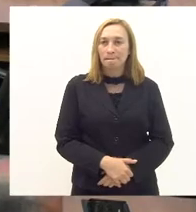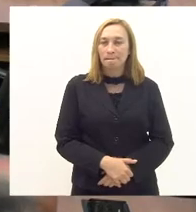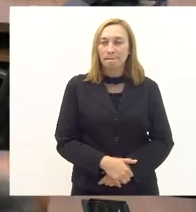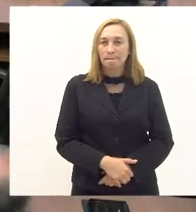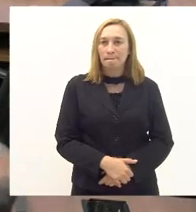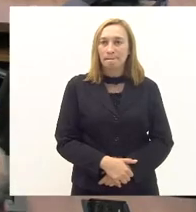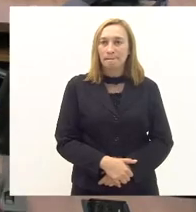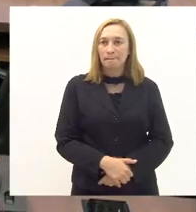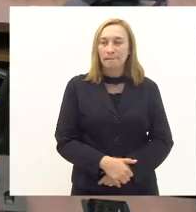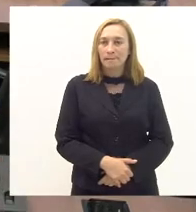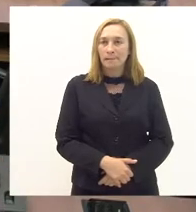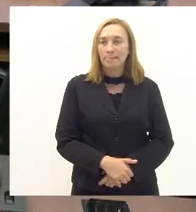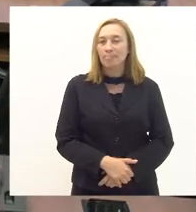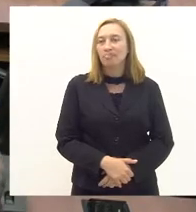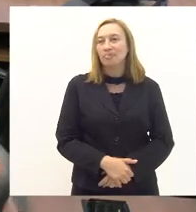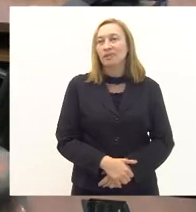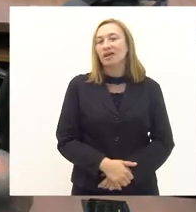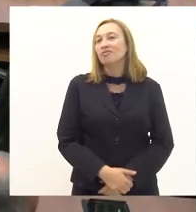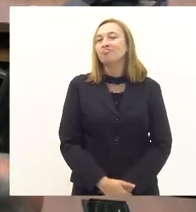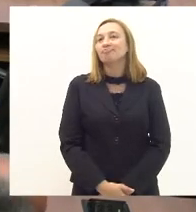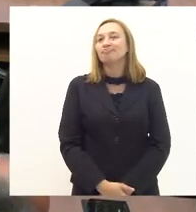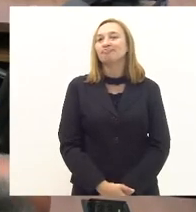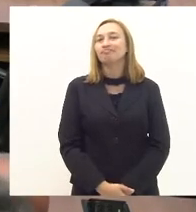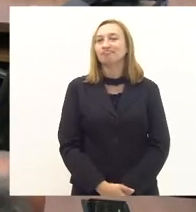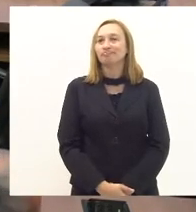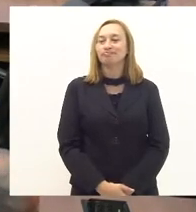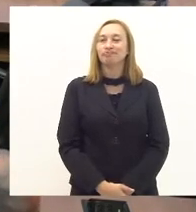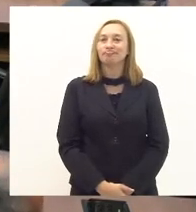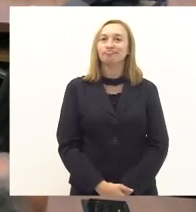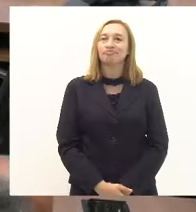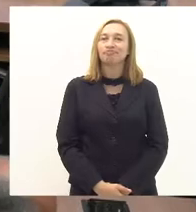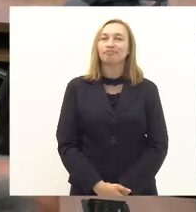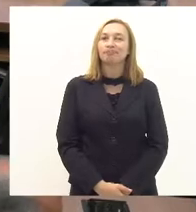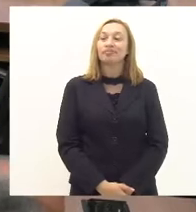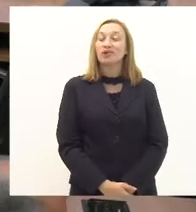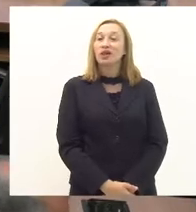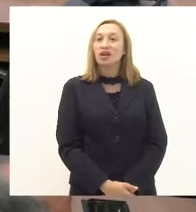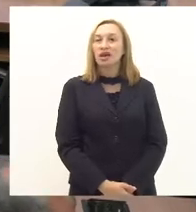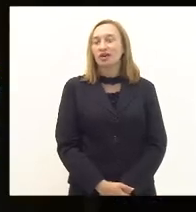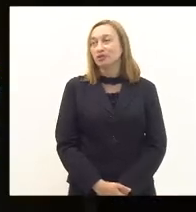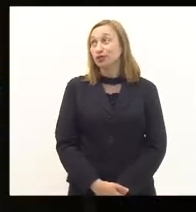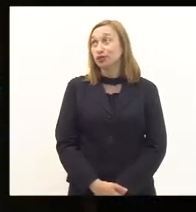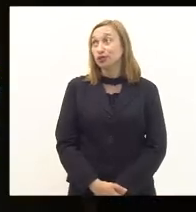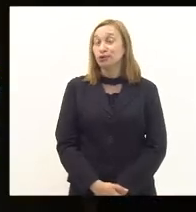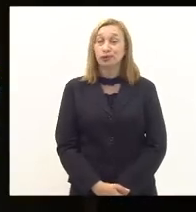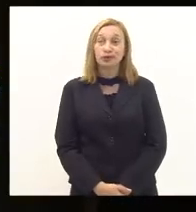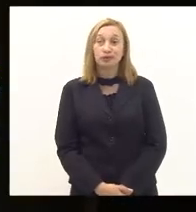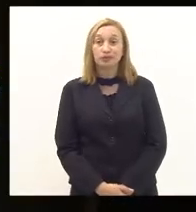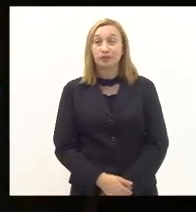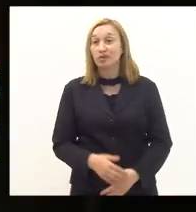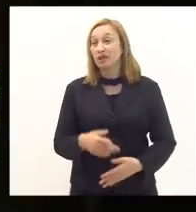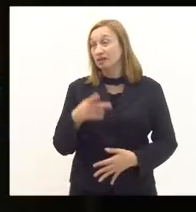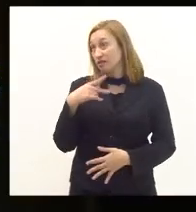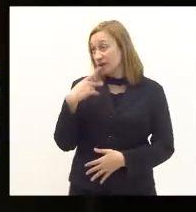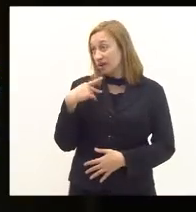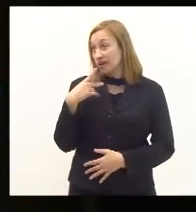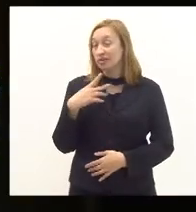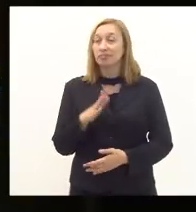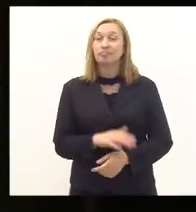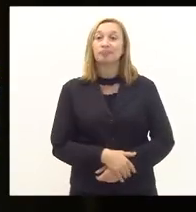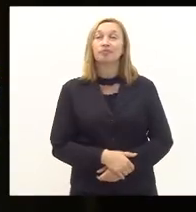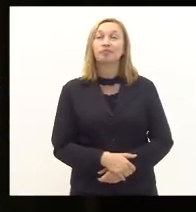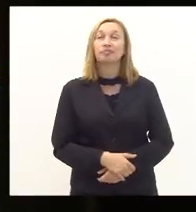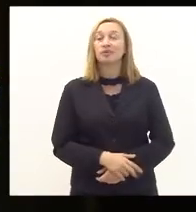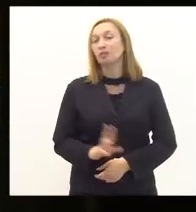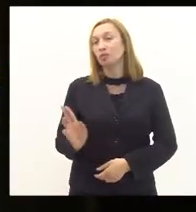está. Bem, boa tarde a todos. Vou quebrar um pouco o protocolo da mesa.